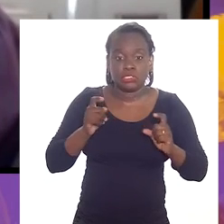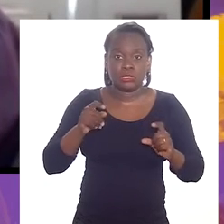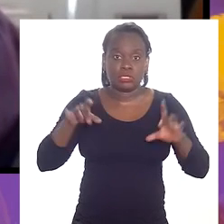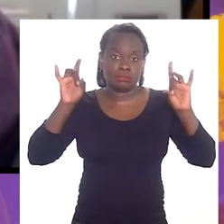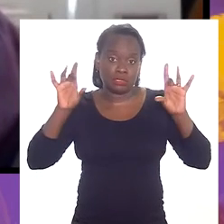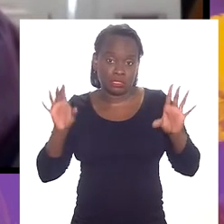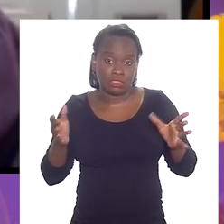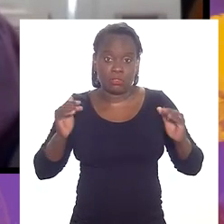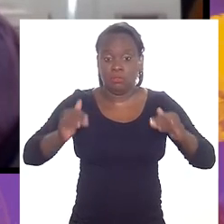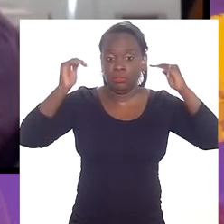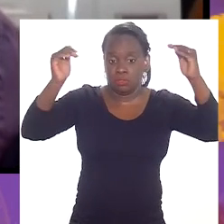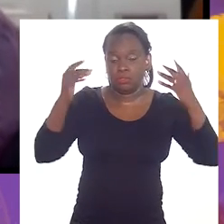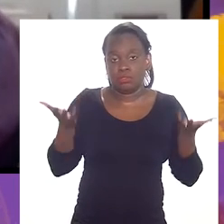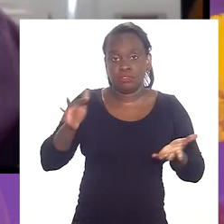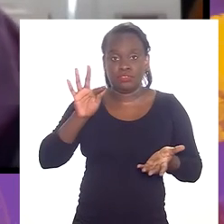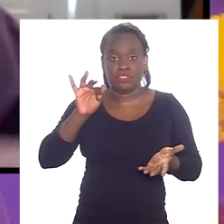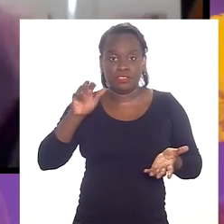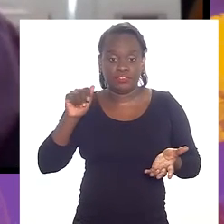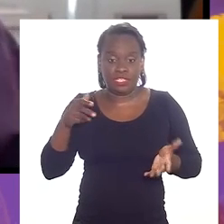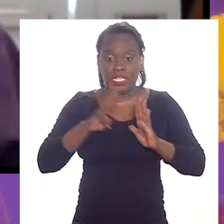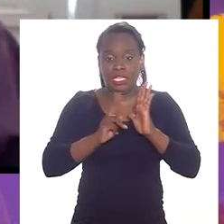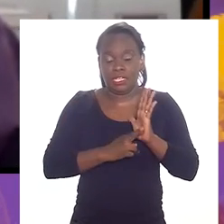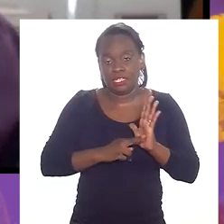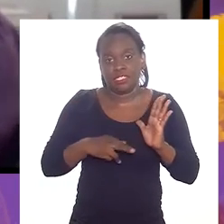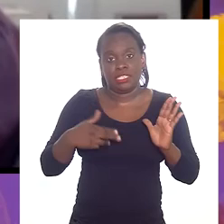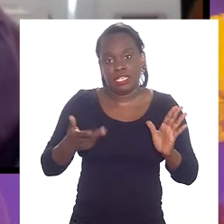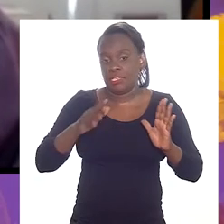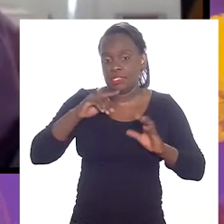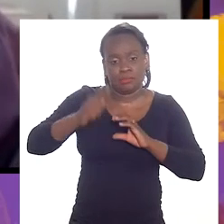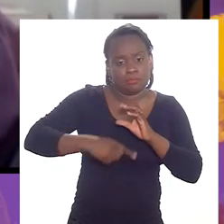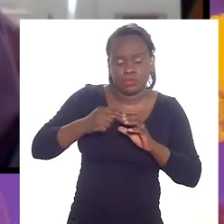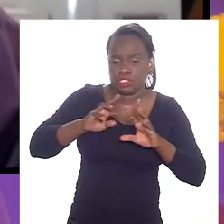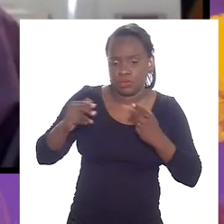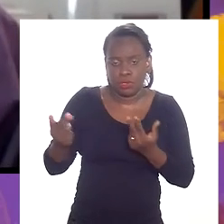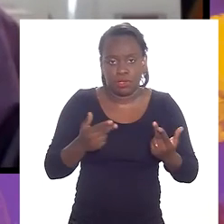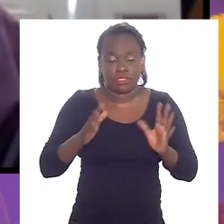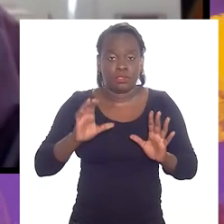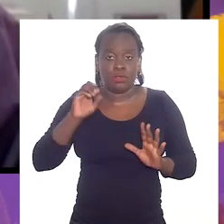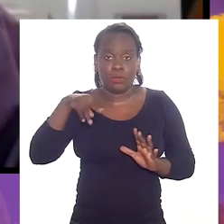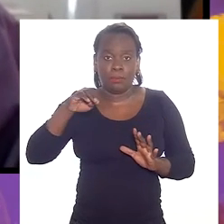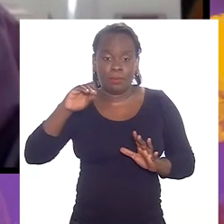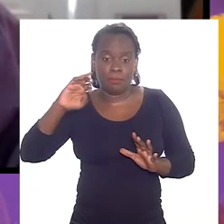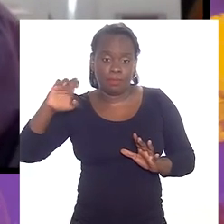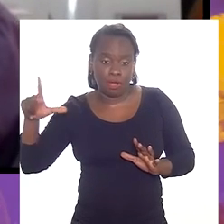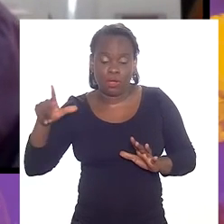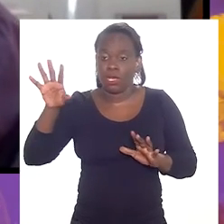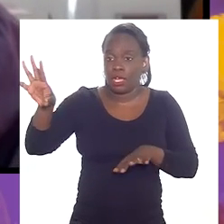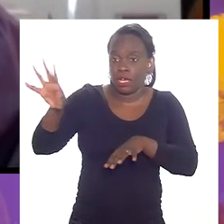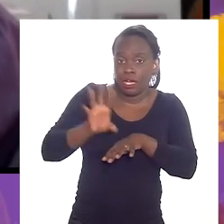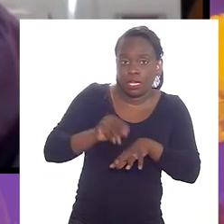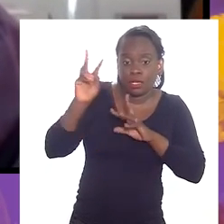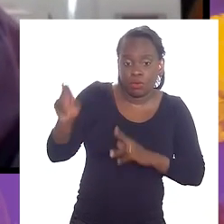discutindo soberania desafio fã mas as nossas Regras São universais ah como é bom ela